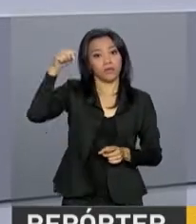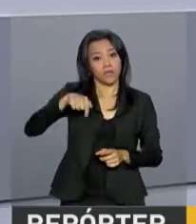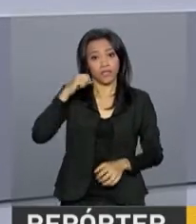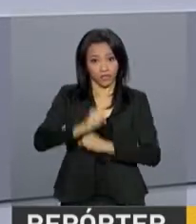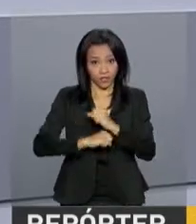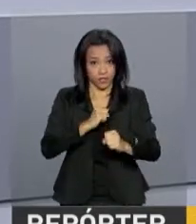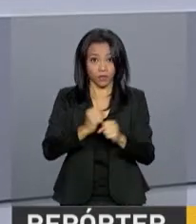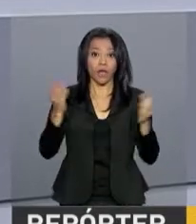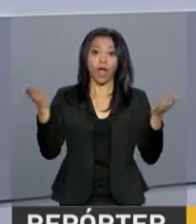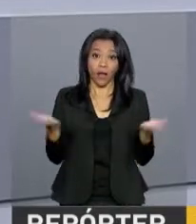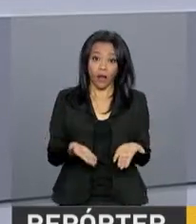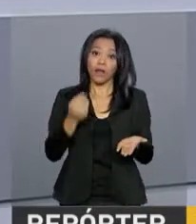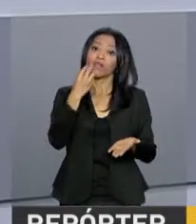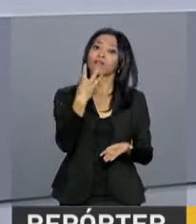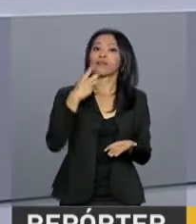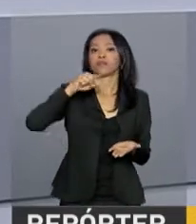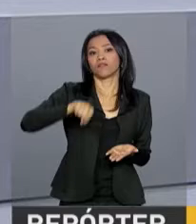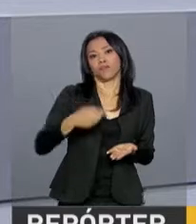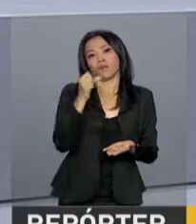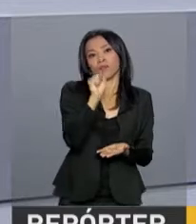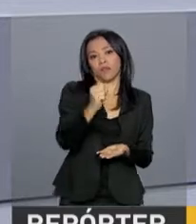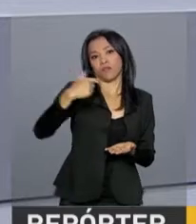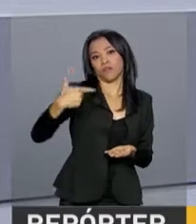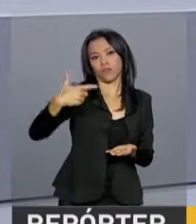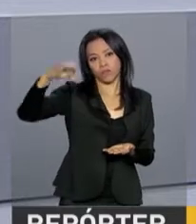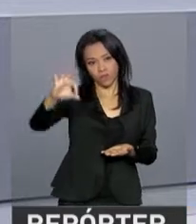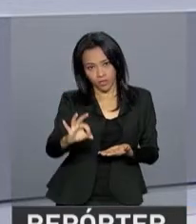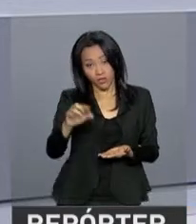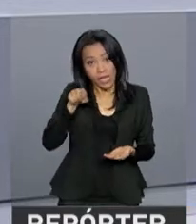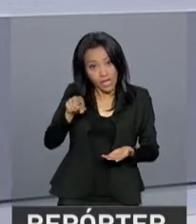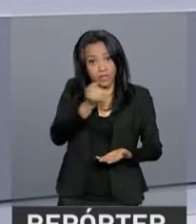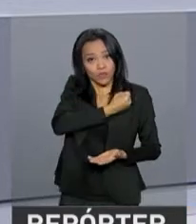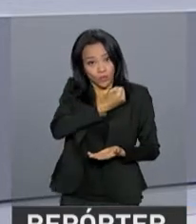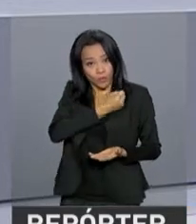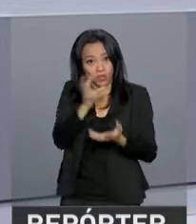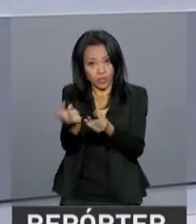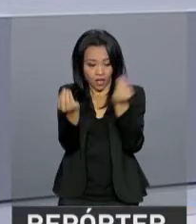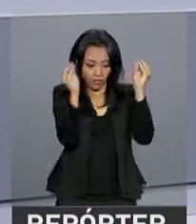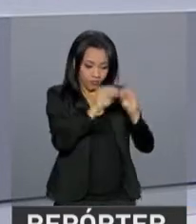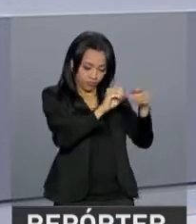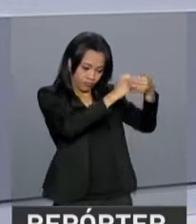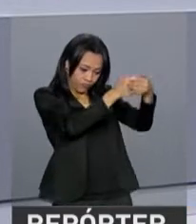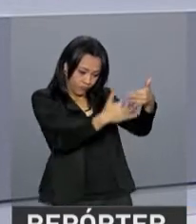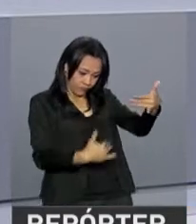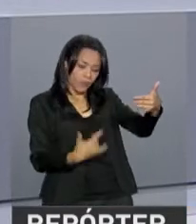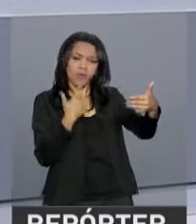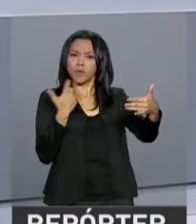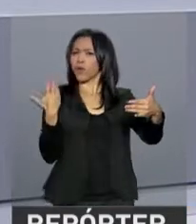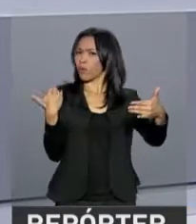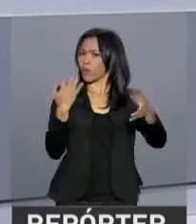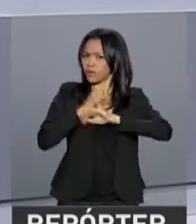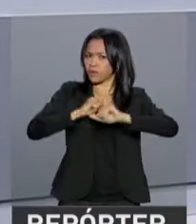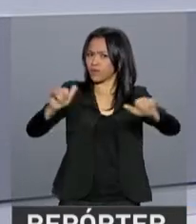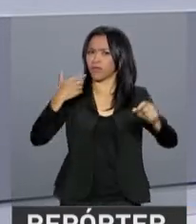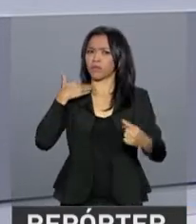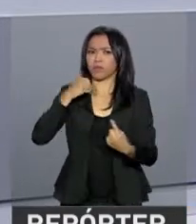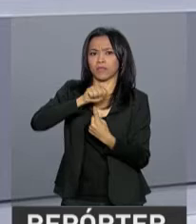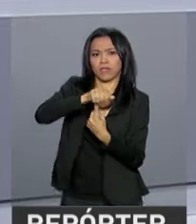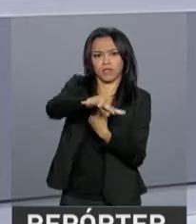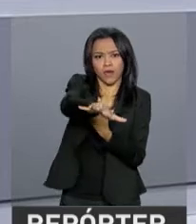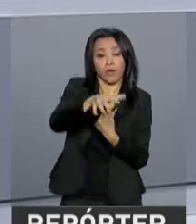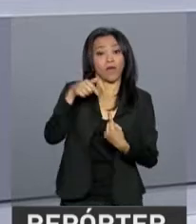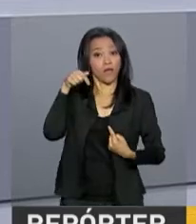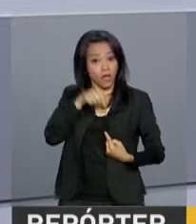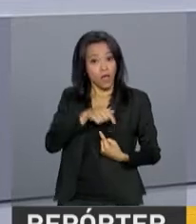para 3,82 por cento os números estão no boletim focus divulgado agora há pouco pelo banco central a projeção